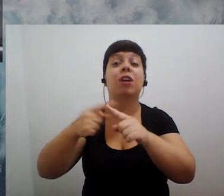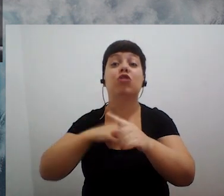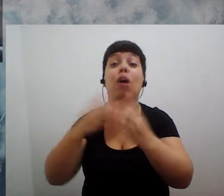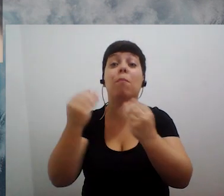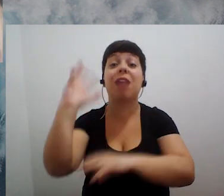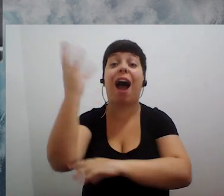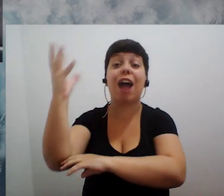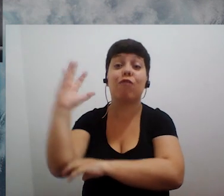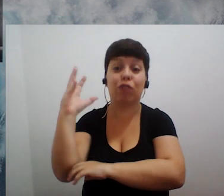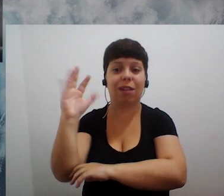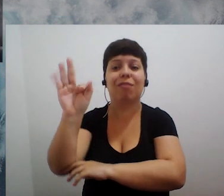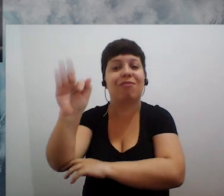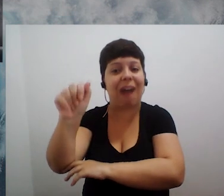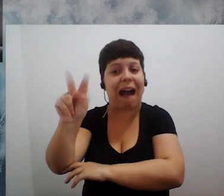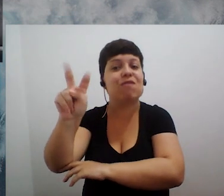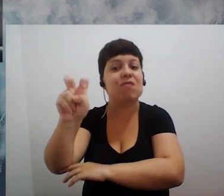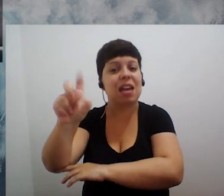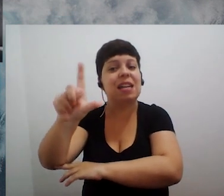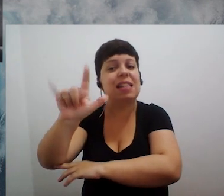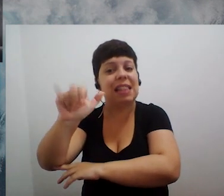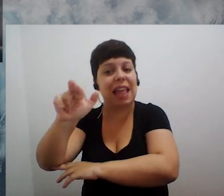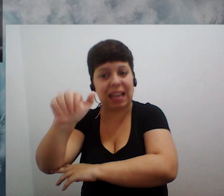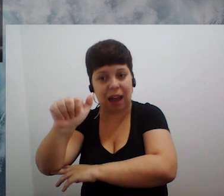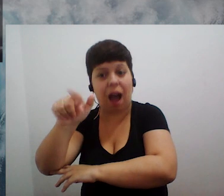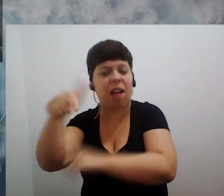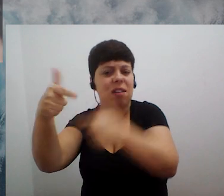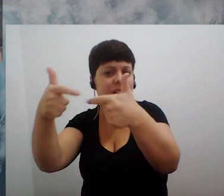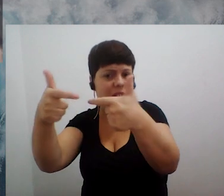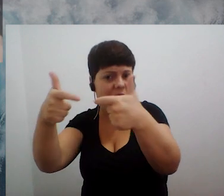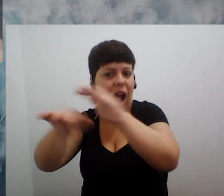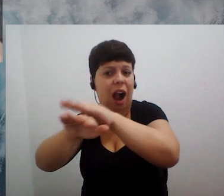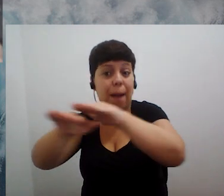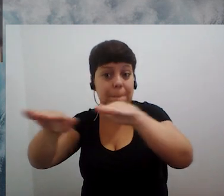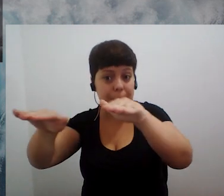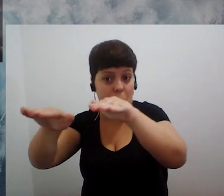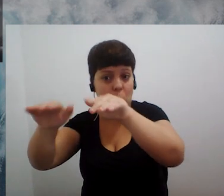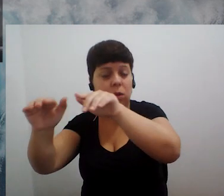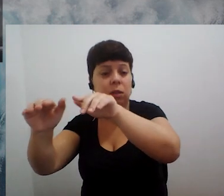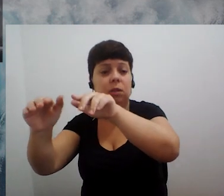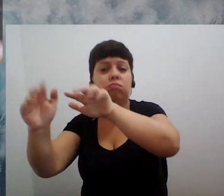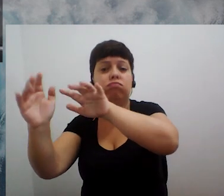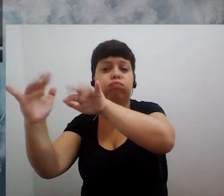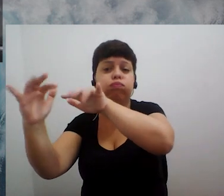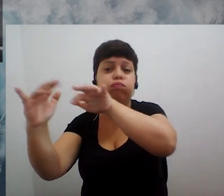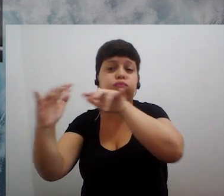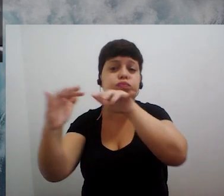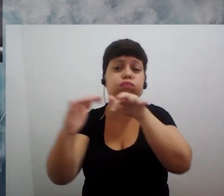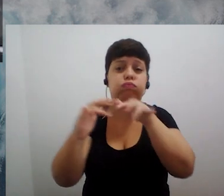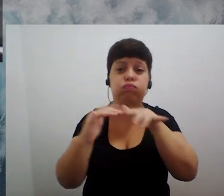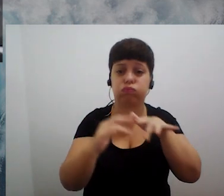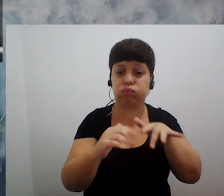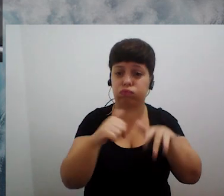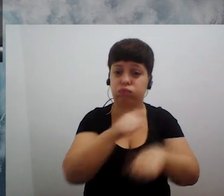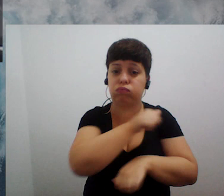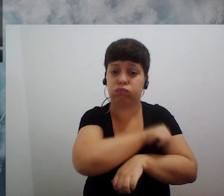naquele lugar tinha muito da faveleira. E aí, quando terminou a guerra, né, e eles vieram de volta